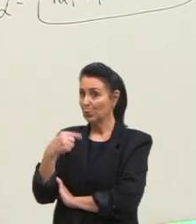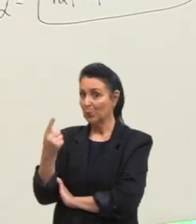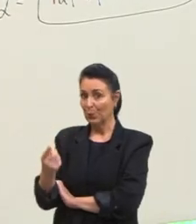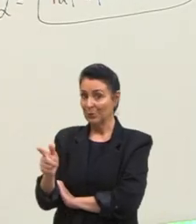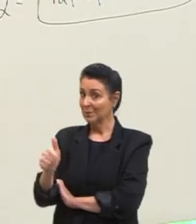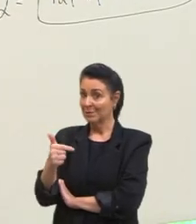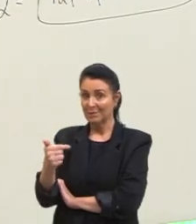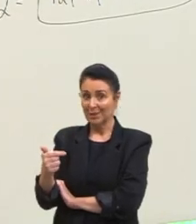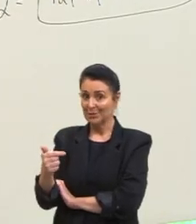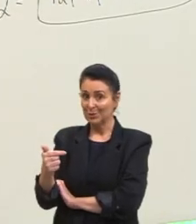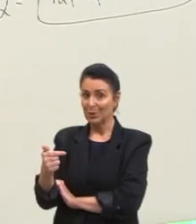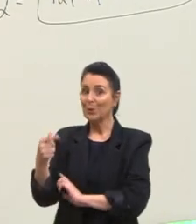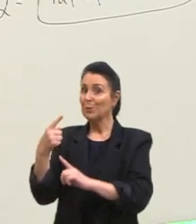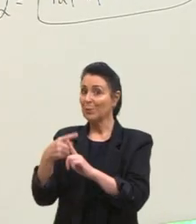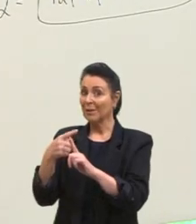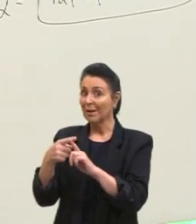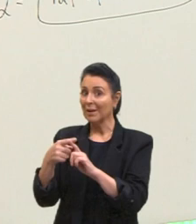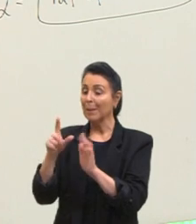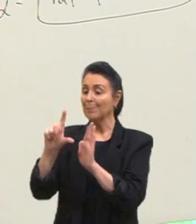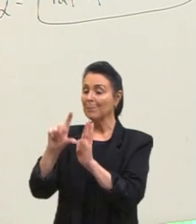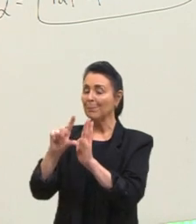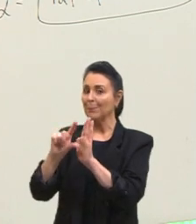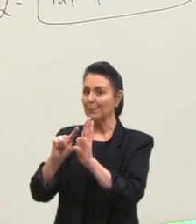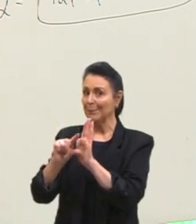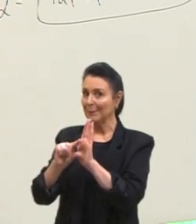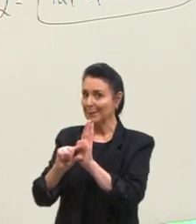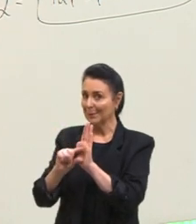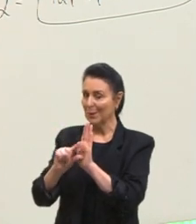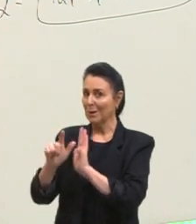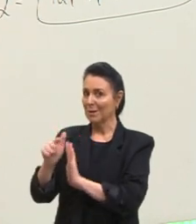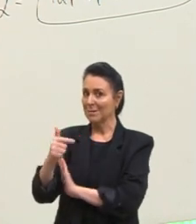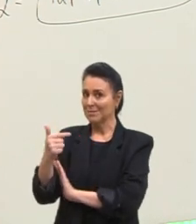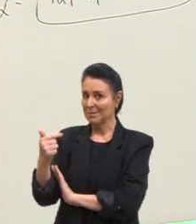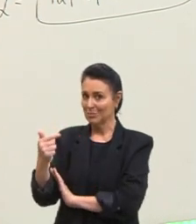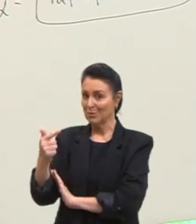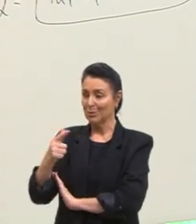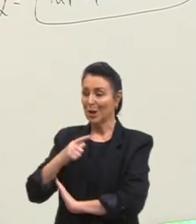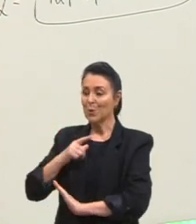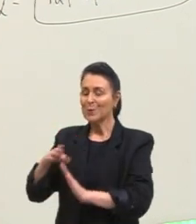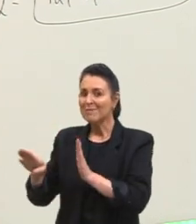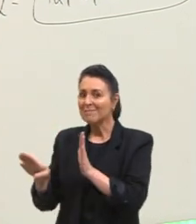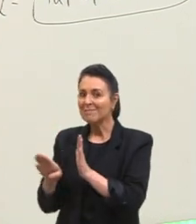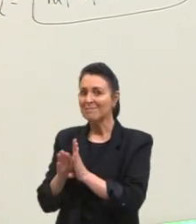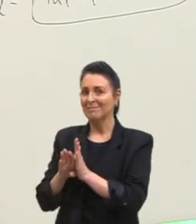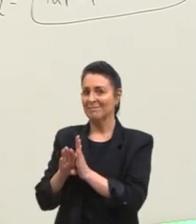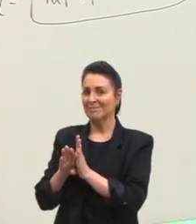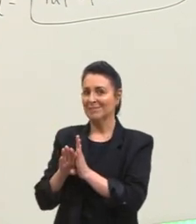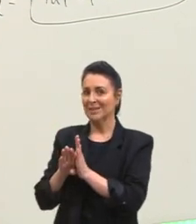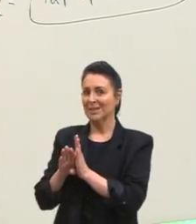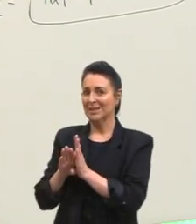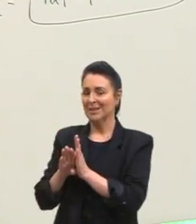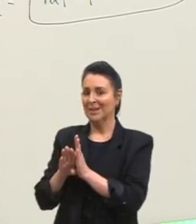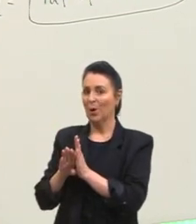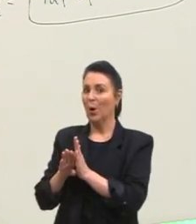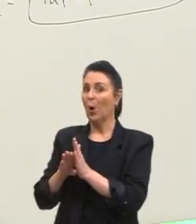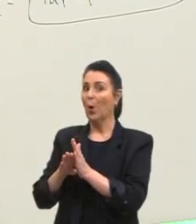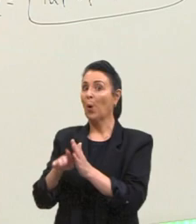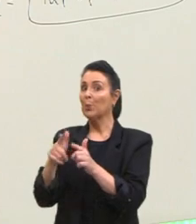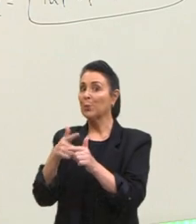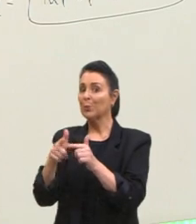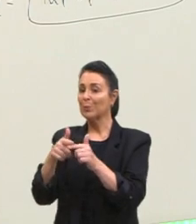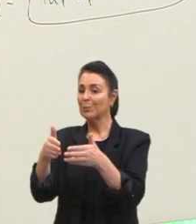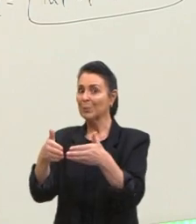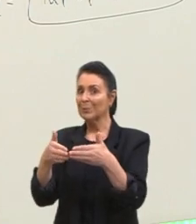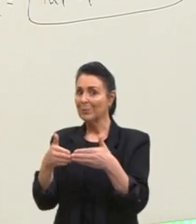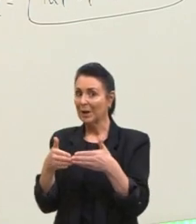o 7, em função desse limitador. Ó. Então, se aqui diz menor que 7, nós temos que parar em